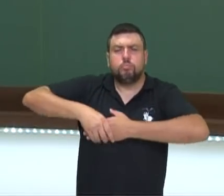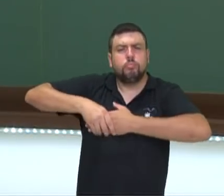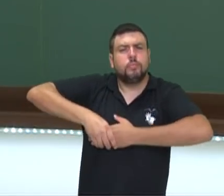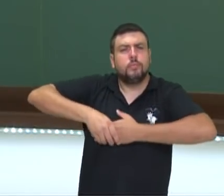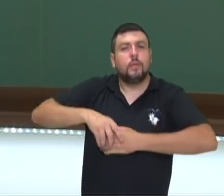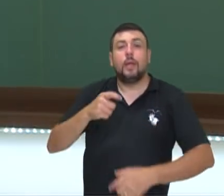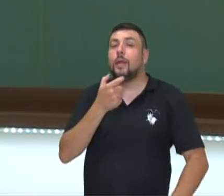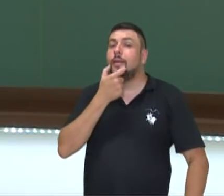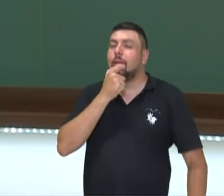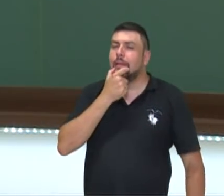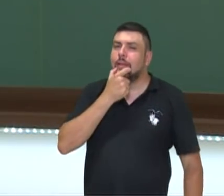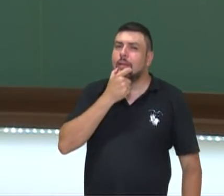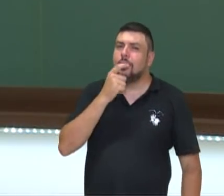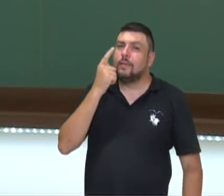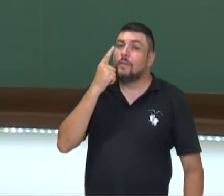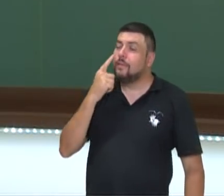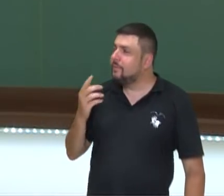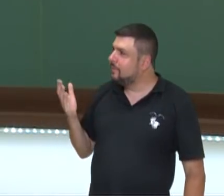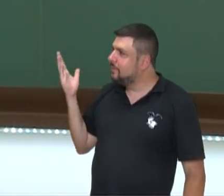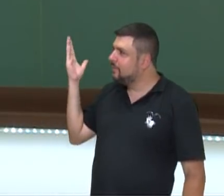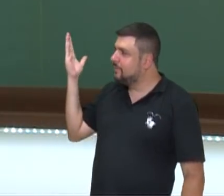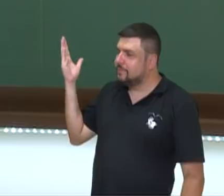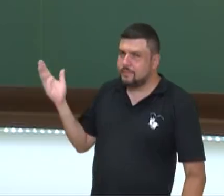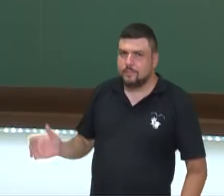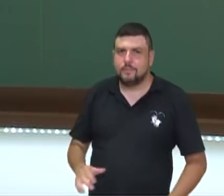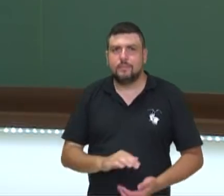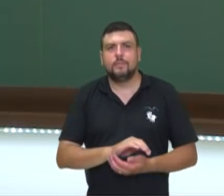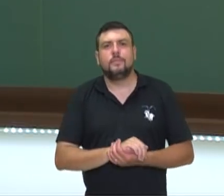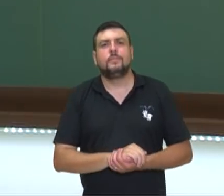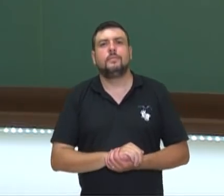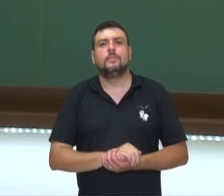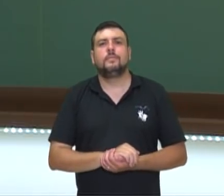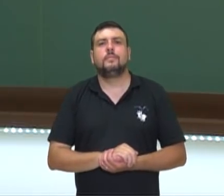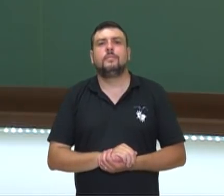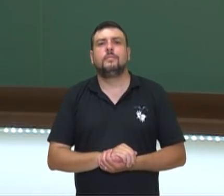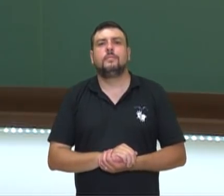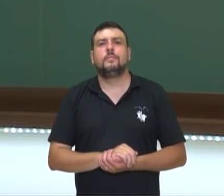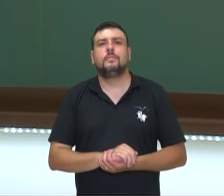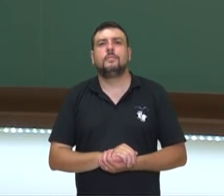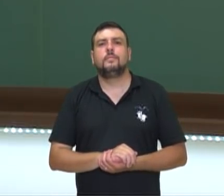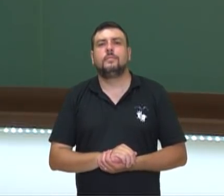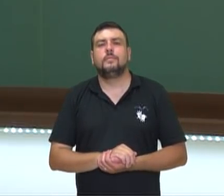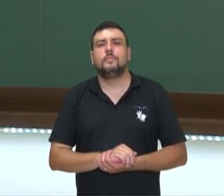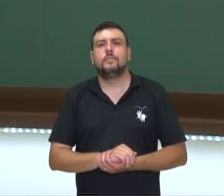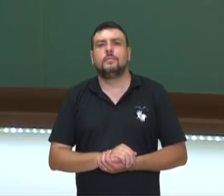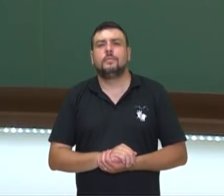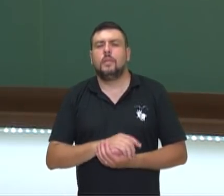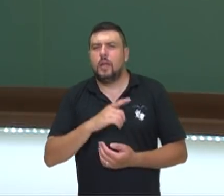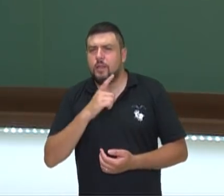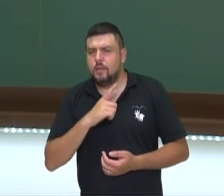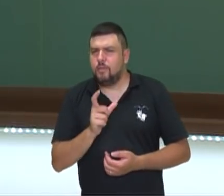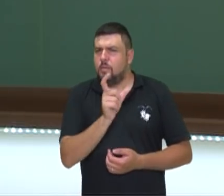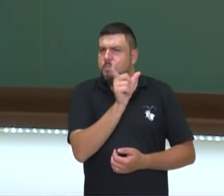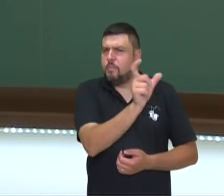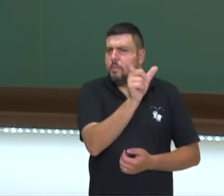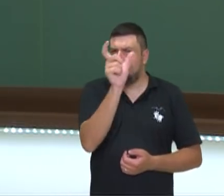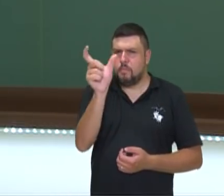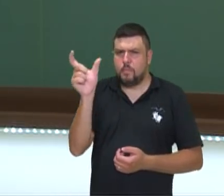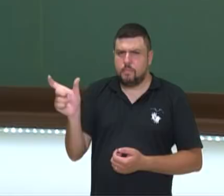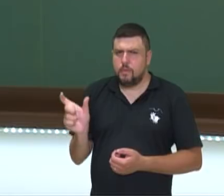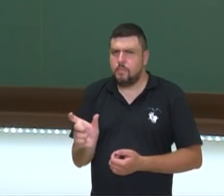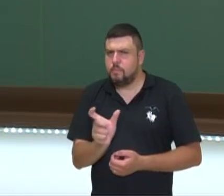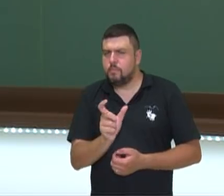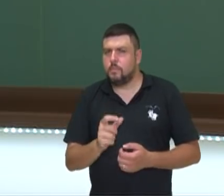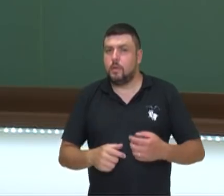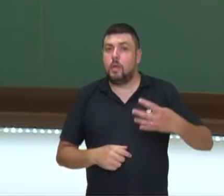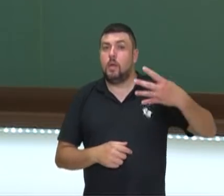uma olhada aqui, olha só. Listen, repeat and copy. Nós temos aqui quatro formas diferentes, olha, greetings part 1, a parte